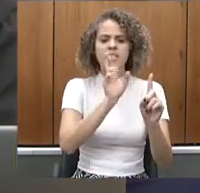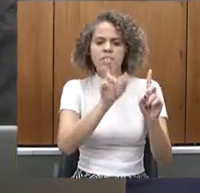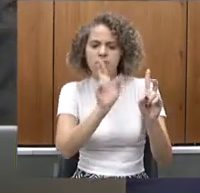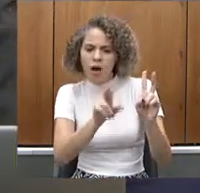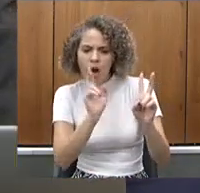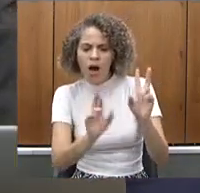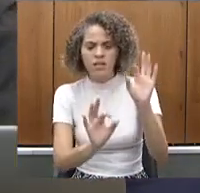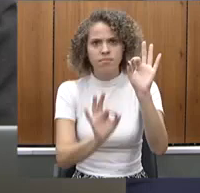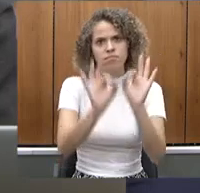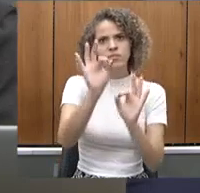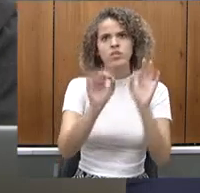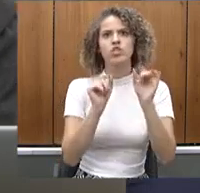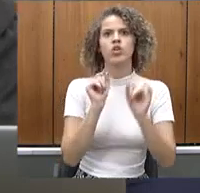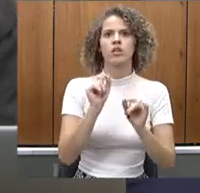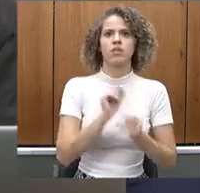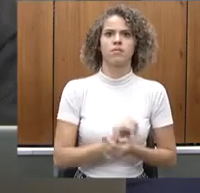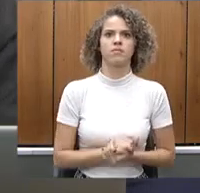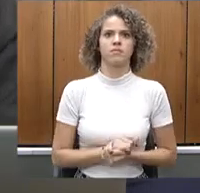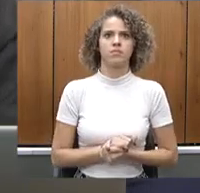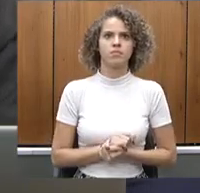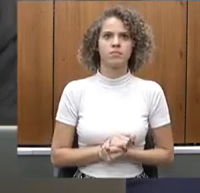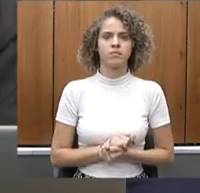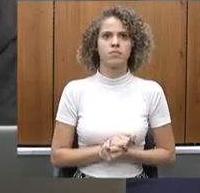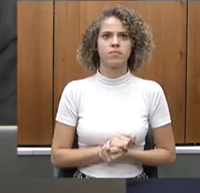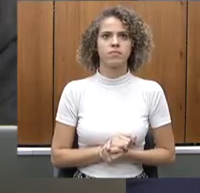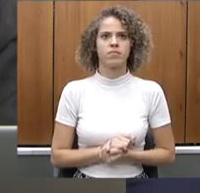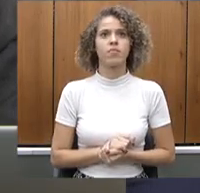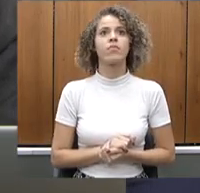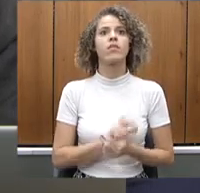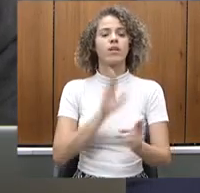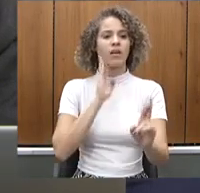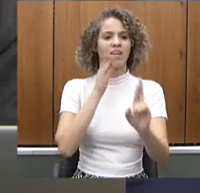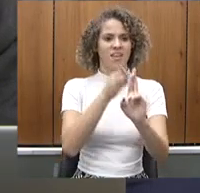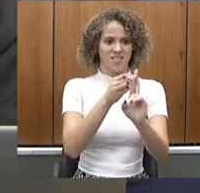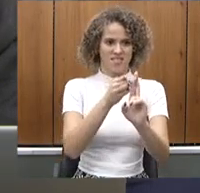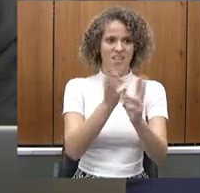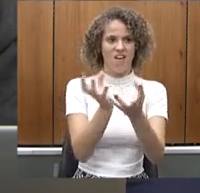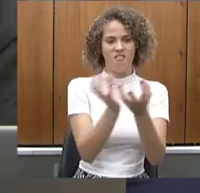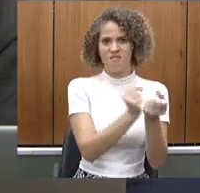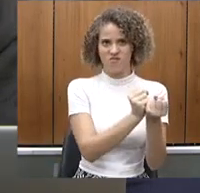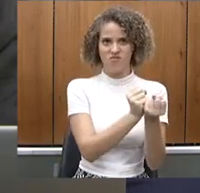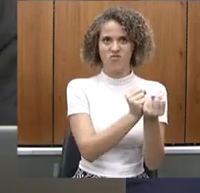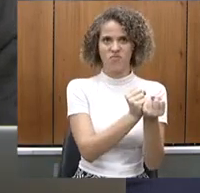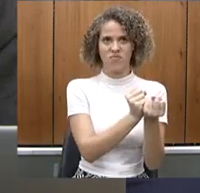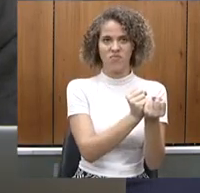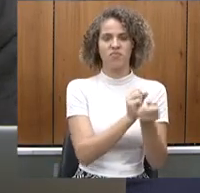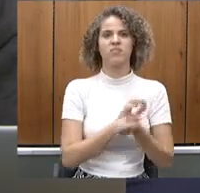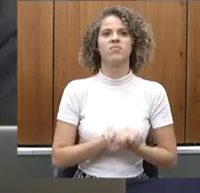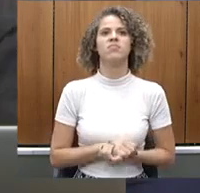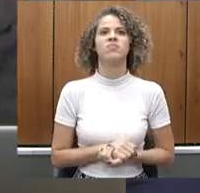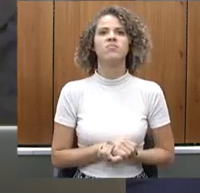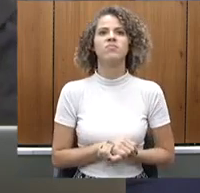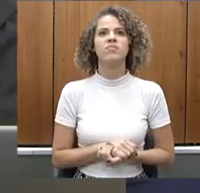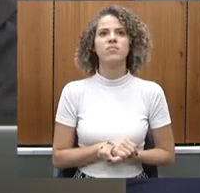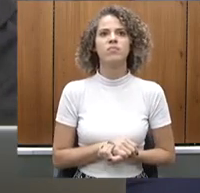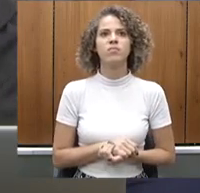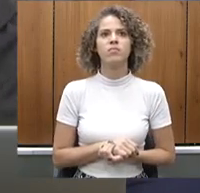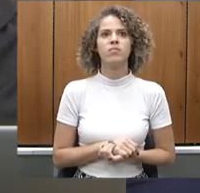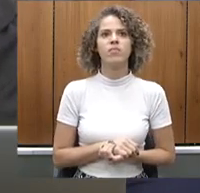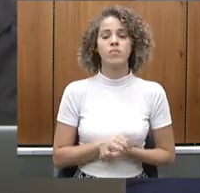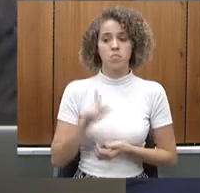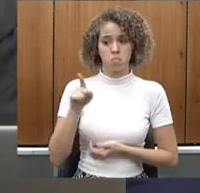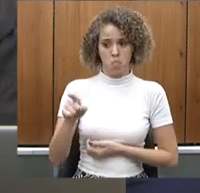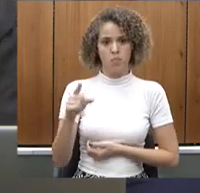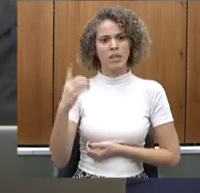de da questão em relação a efetiva é bom que os senhores